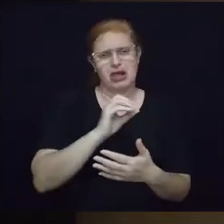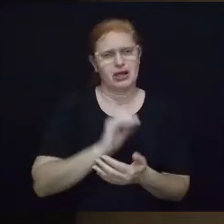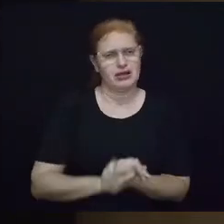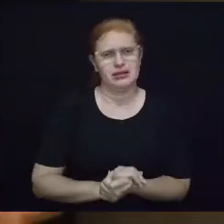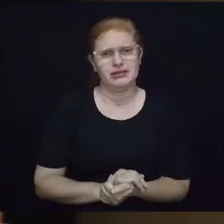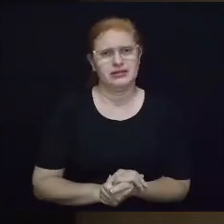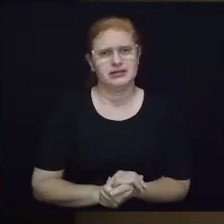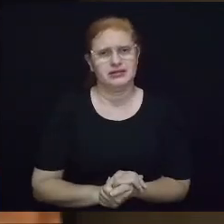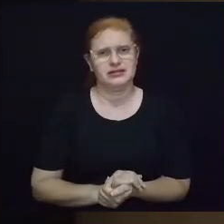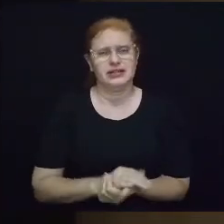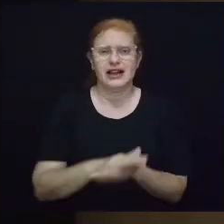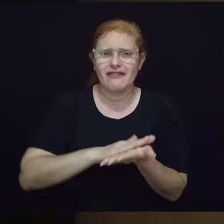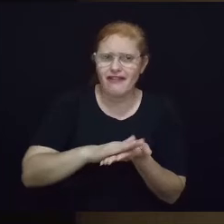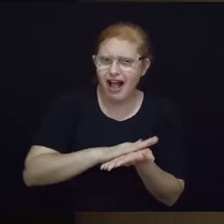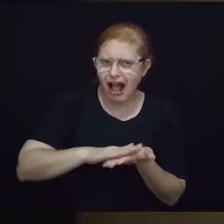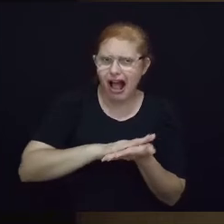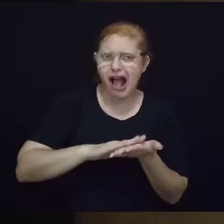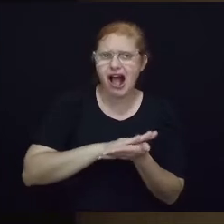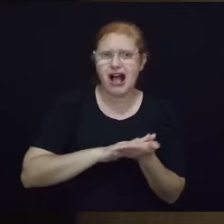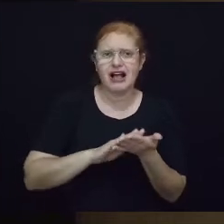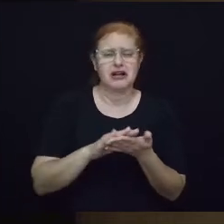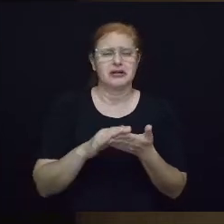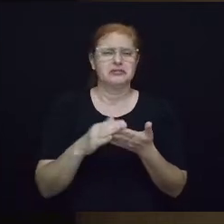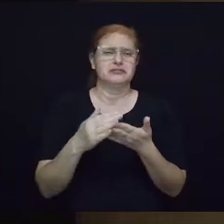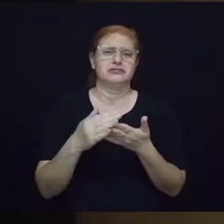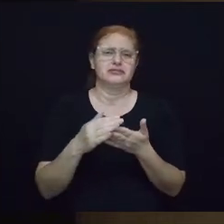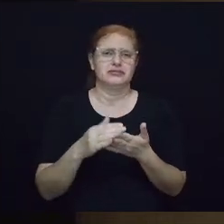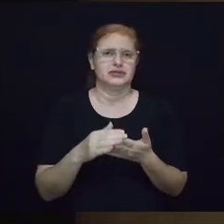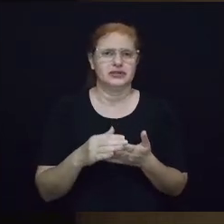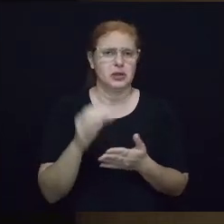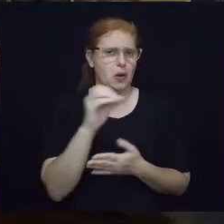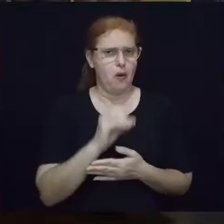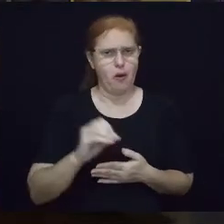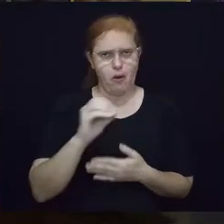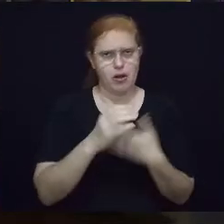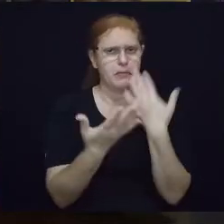funciona para lavagem, manutenção da madeira, é super ok.